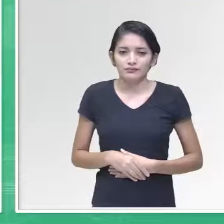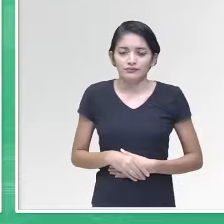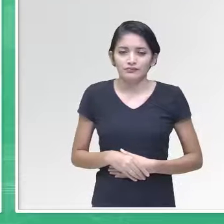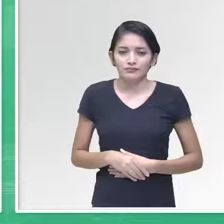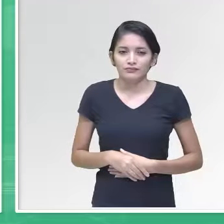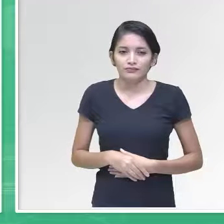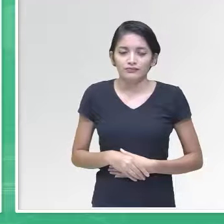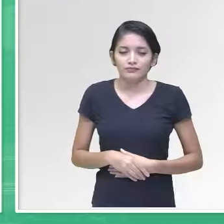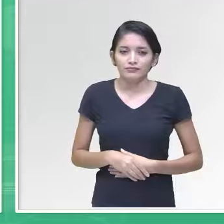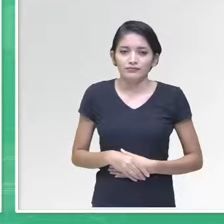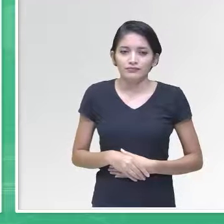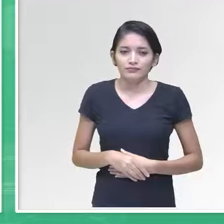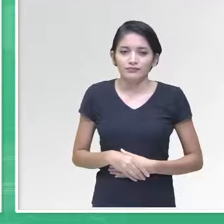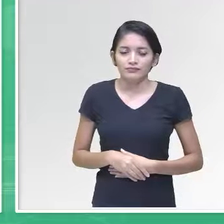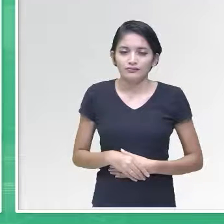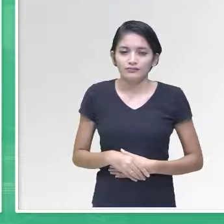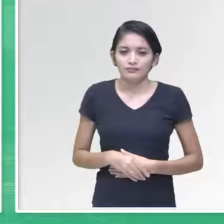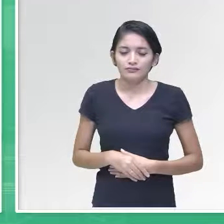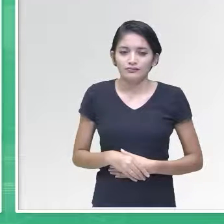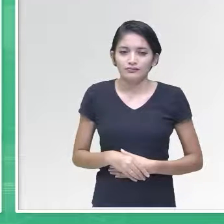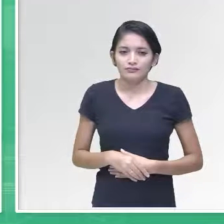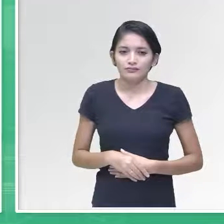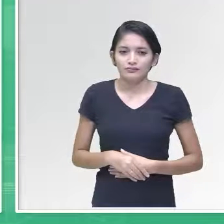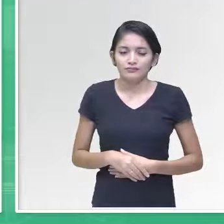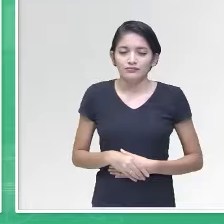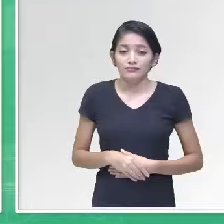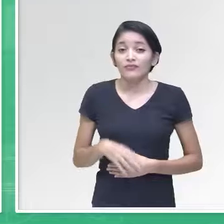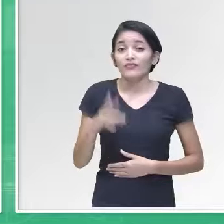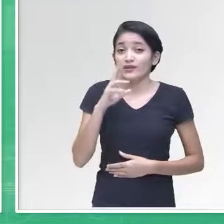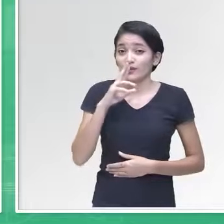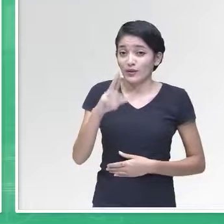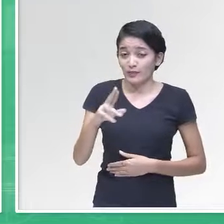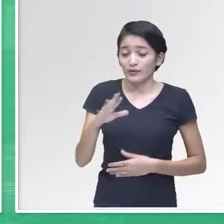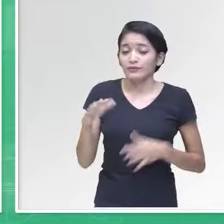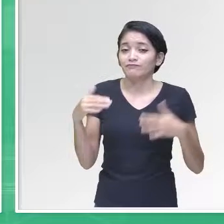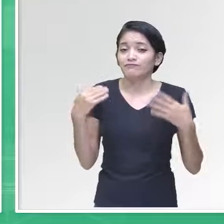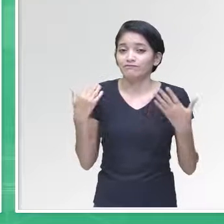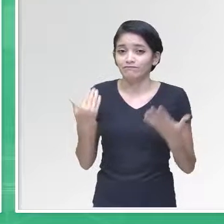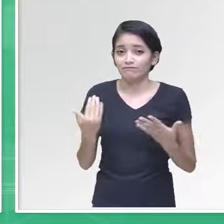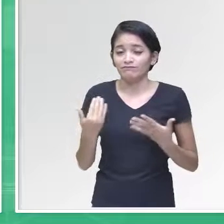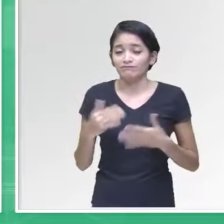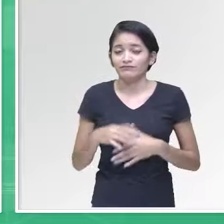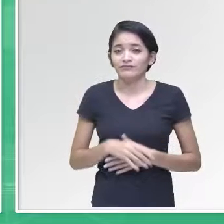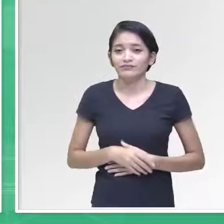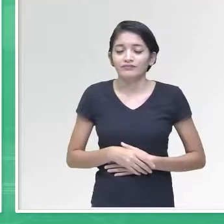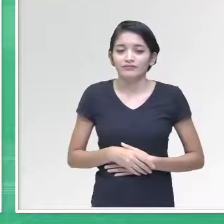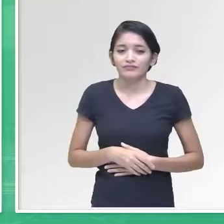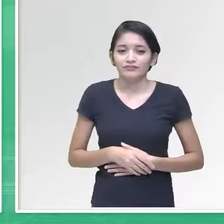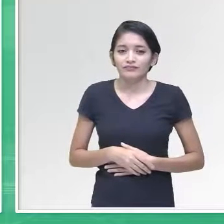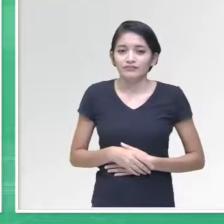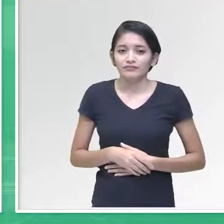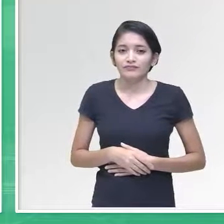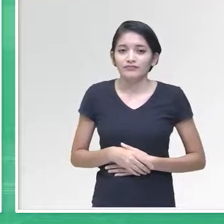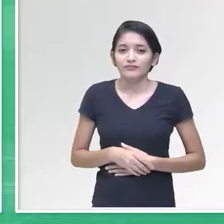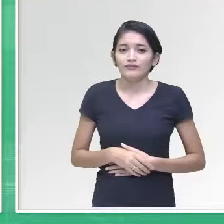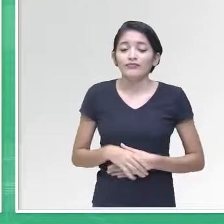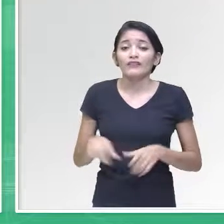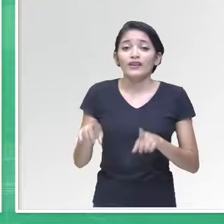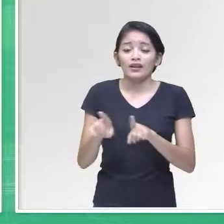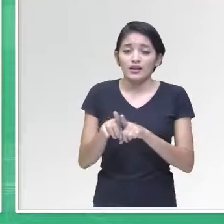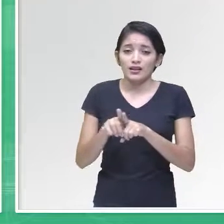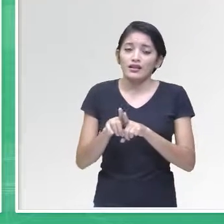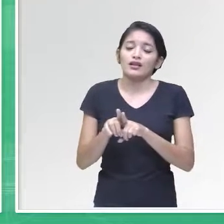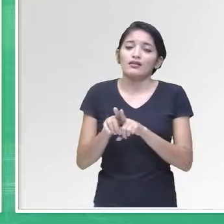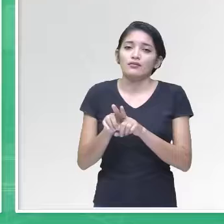lá. Vamos lá, vamos respondendo aqui. Então, singular também, certo? Porque o